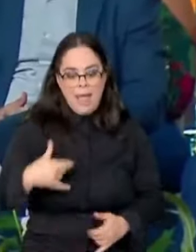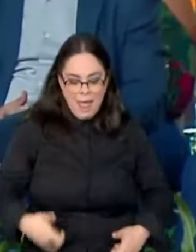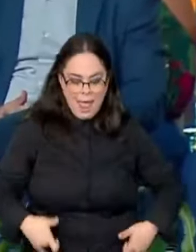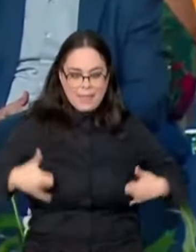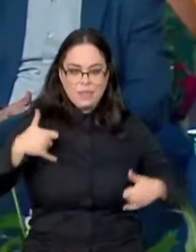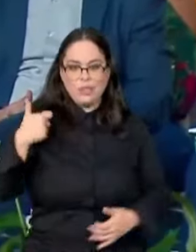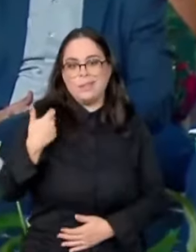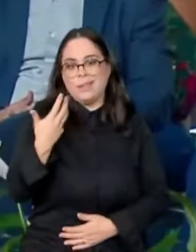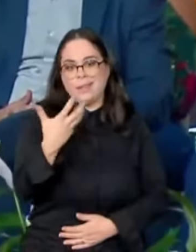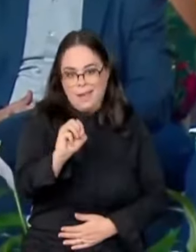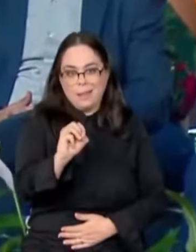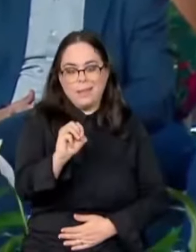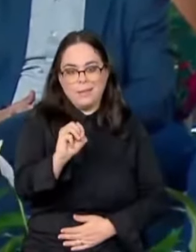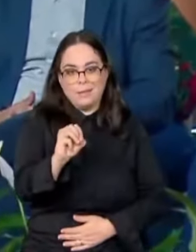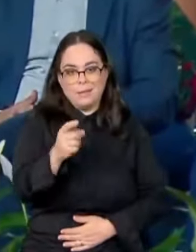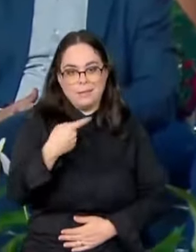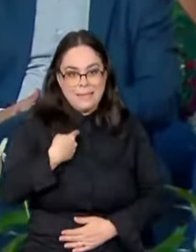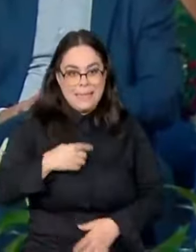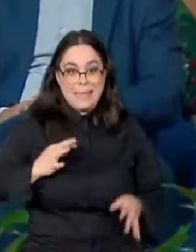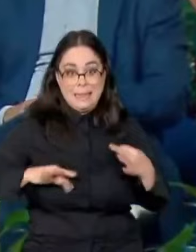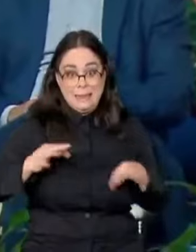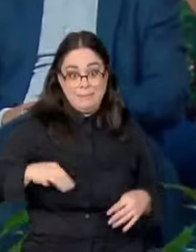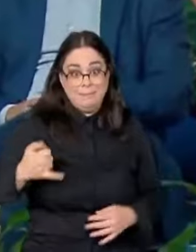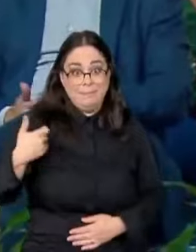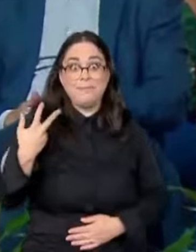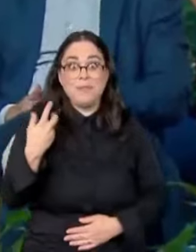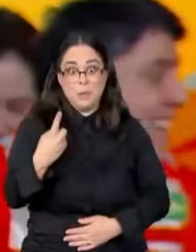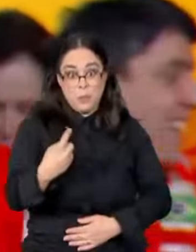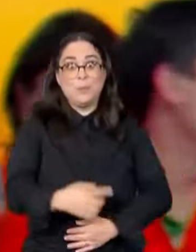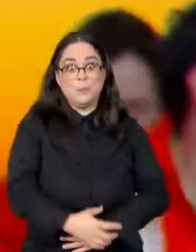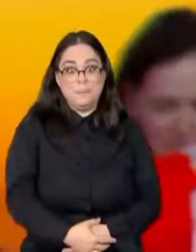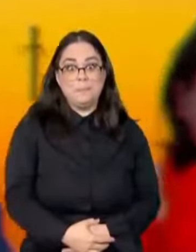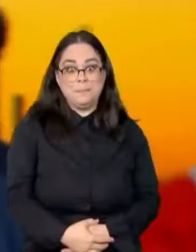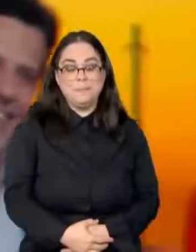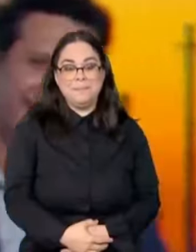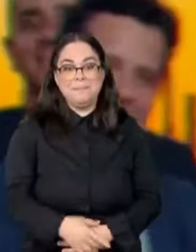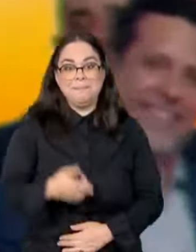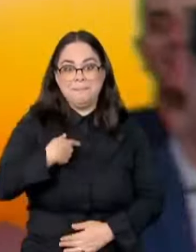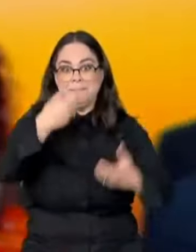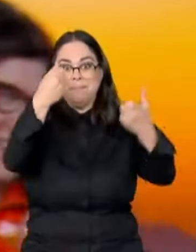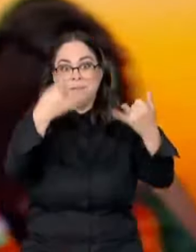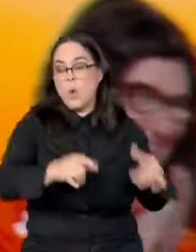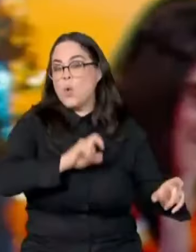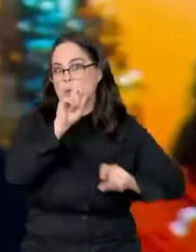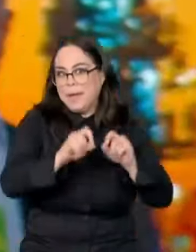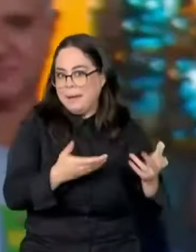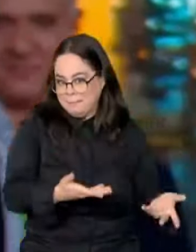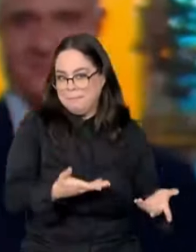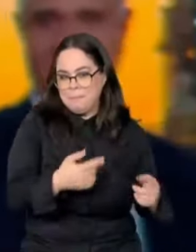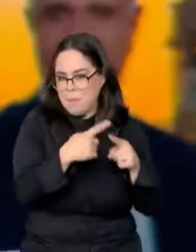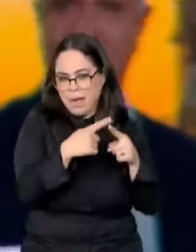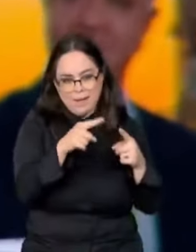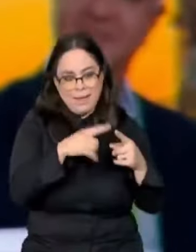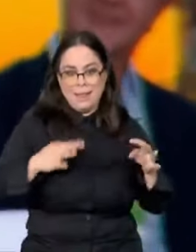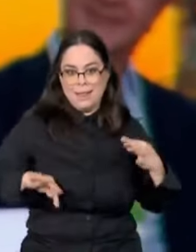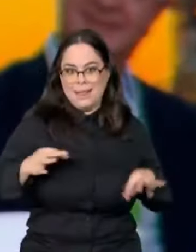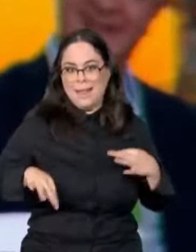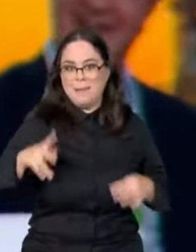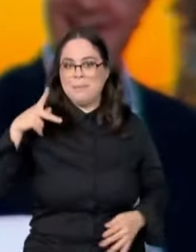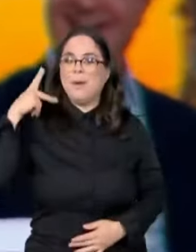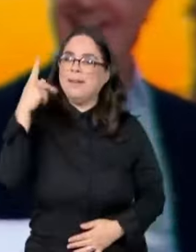30 e estou com um tesão de 21. E eu explico tudo isso. É tesão